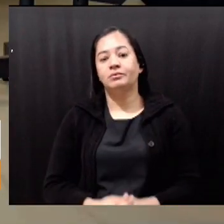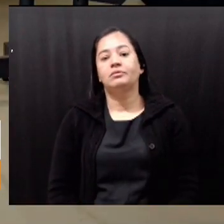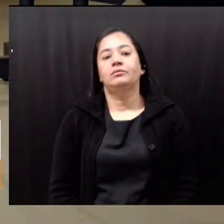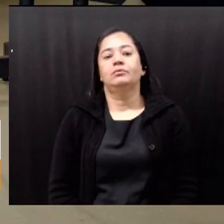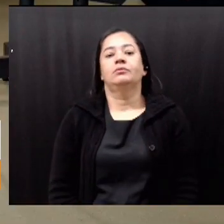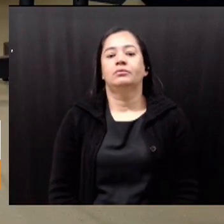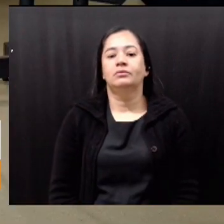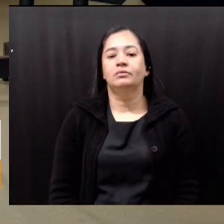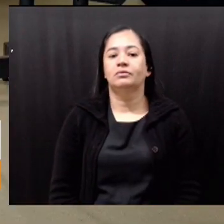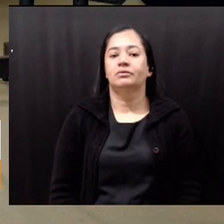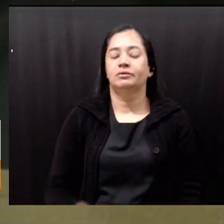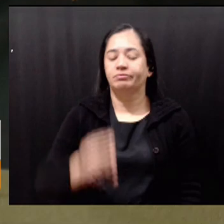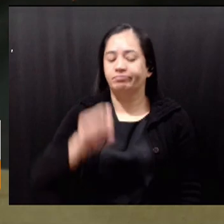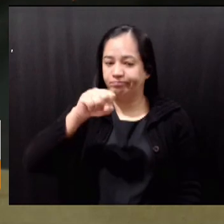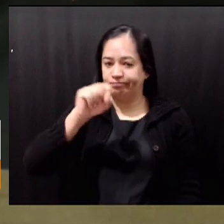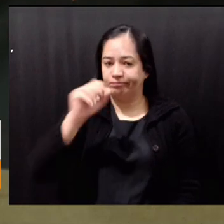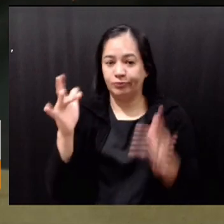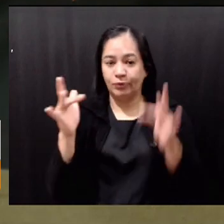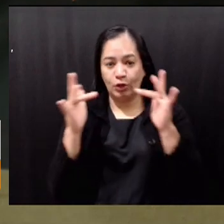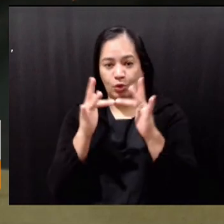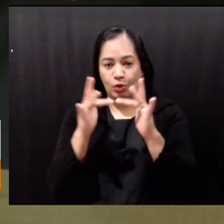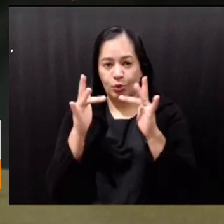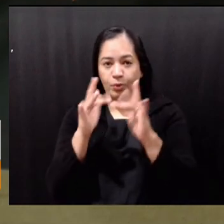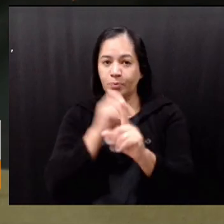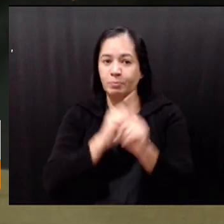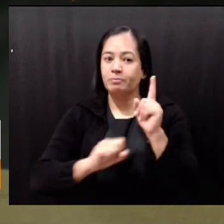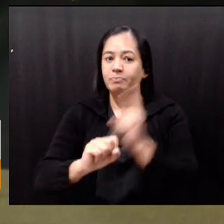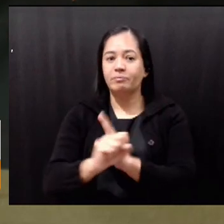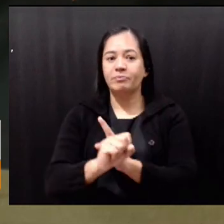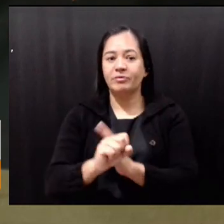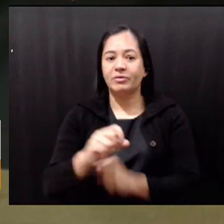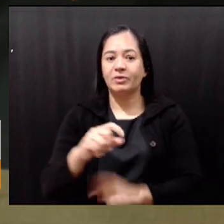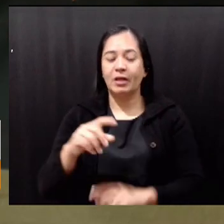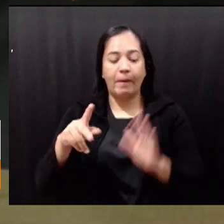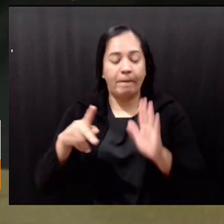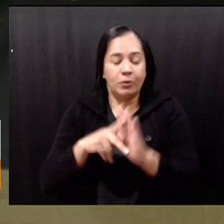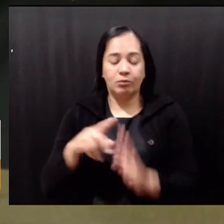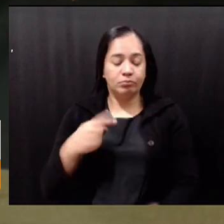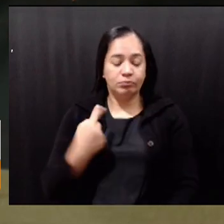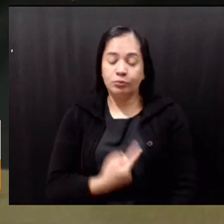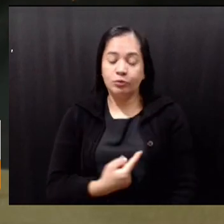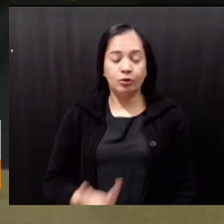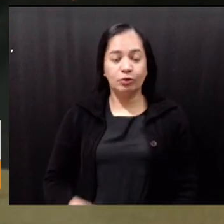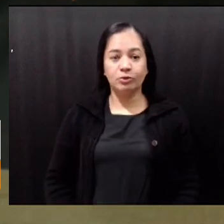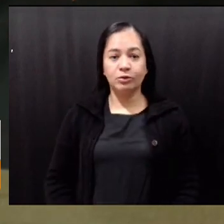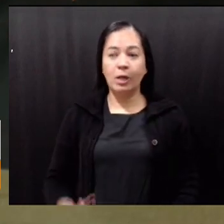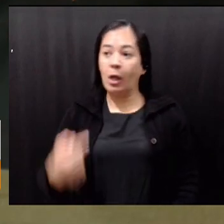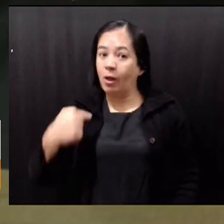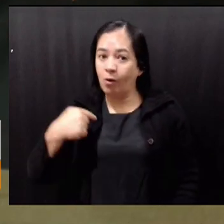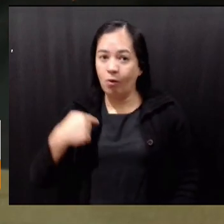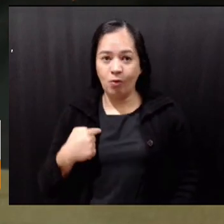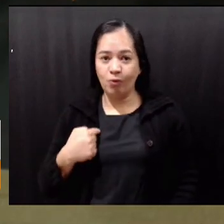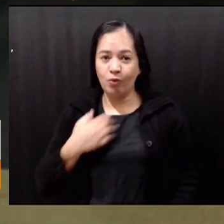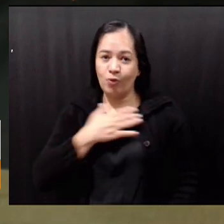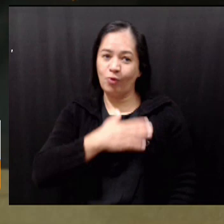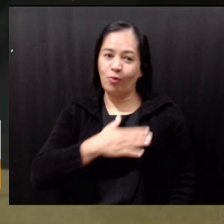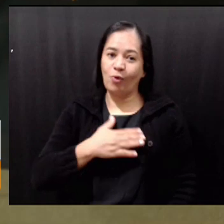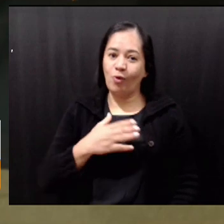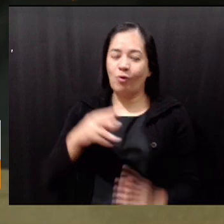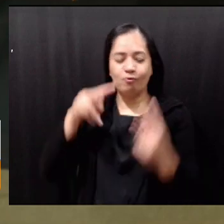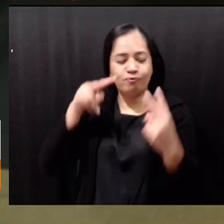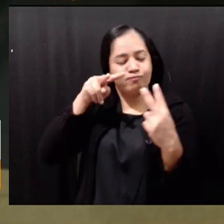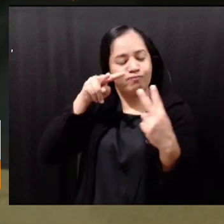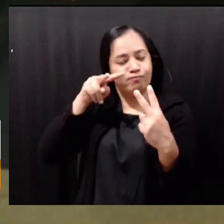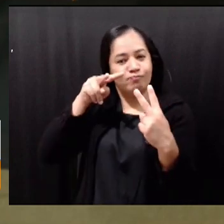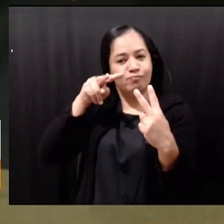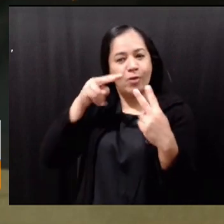social é algo que é da nossa essência, né, a gente eu pelo menos, eu gosto do olho no olho, de bater papo,